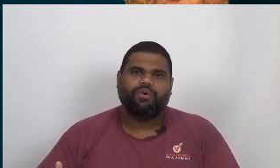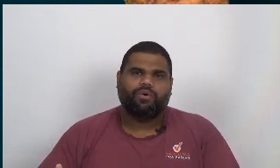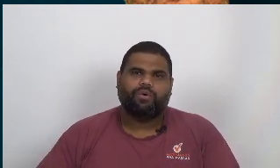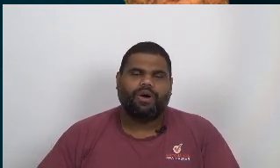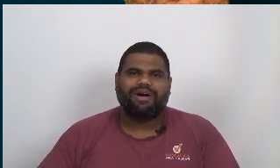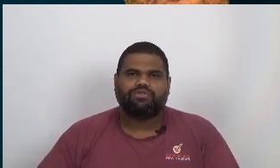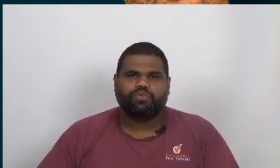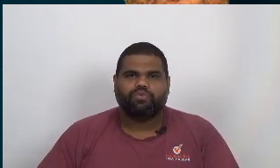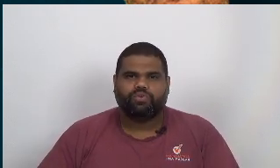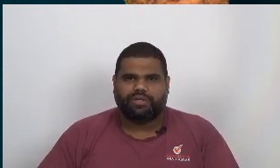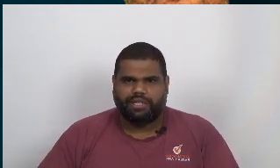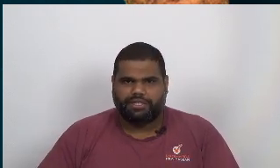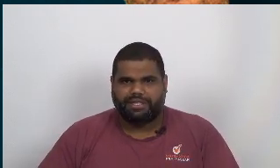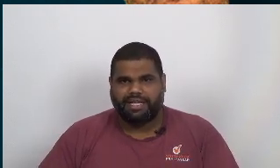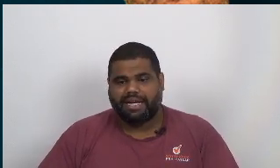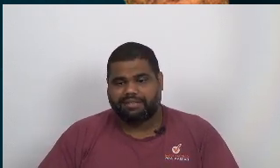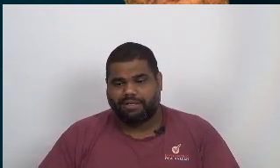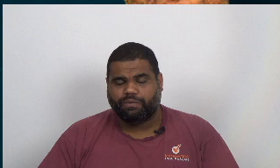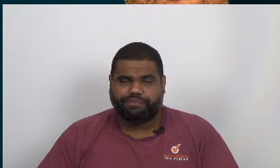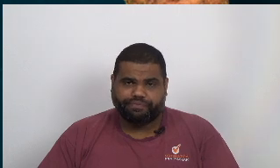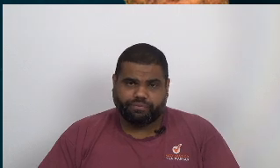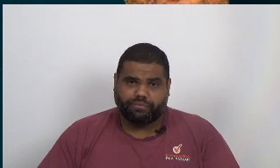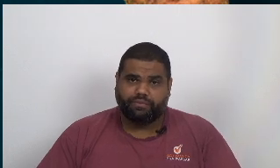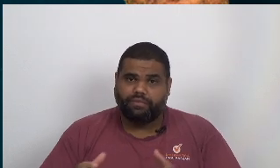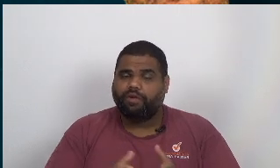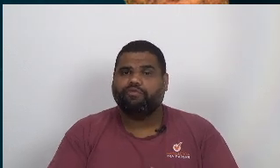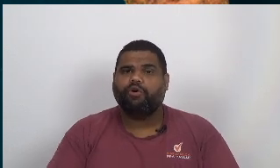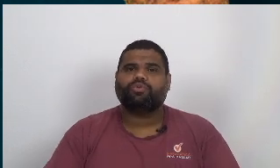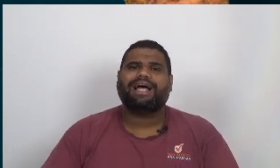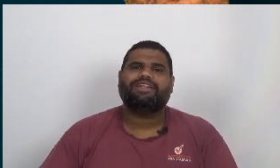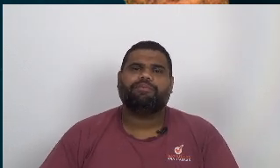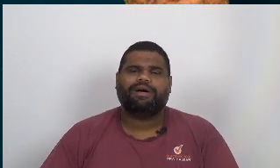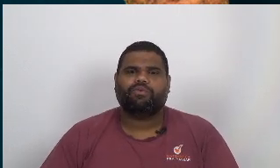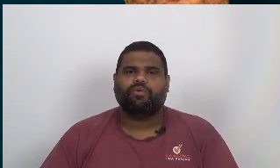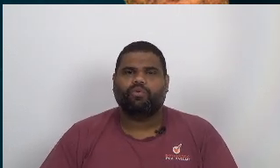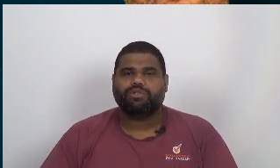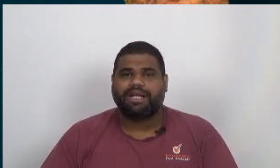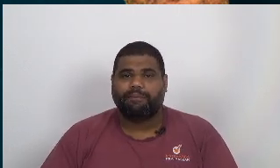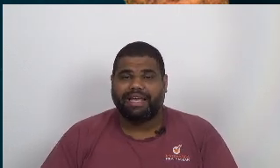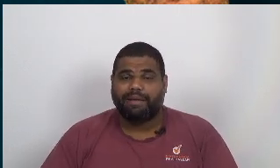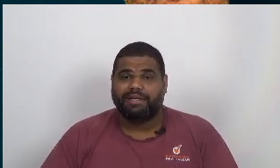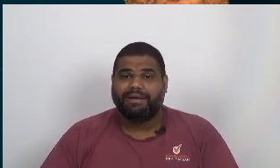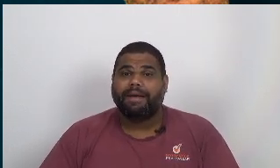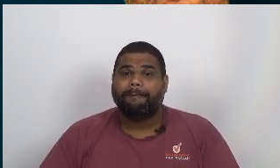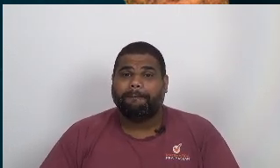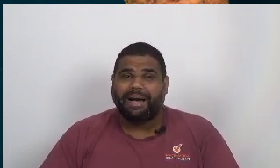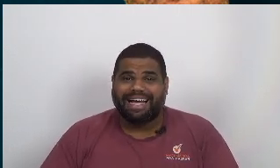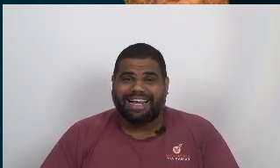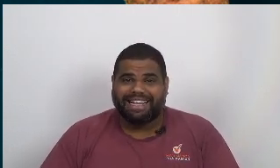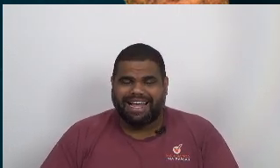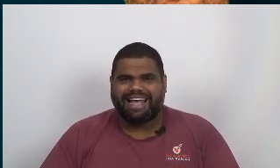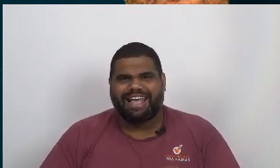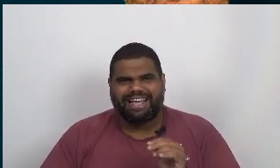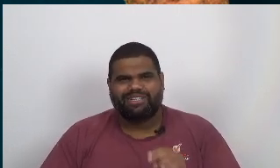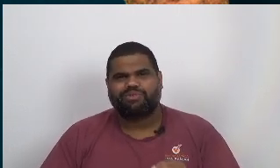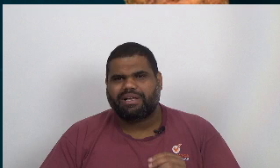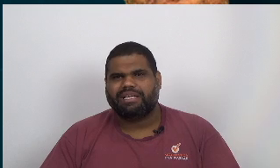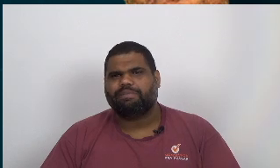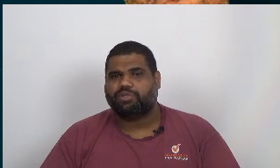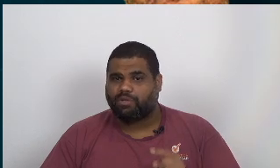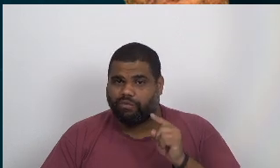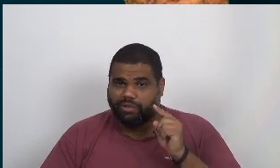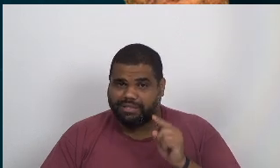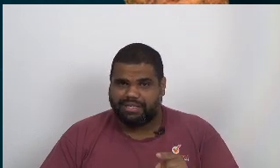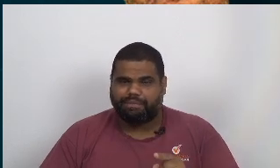pessoal, qual é o assunto do quiz? Negação voltado para o concurso da PM Paraná. É isso